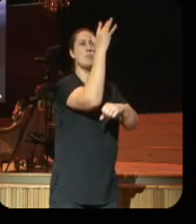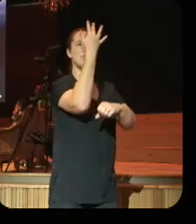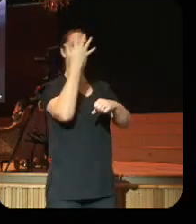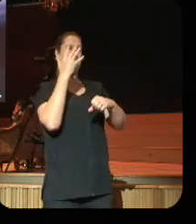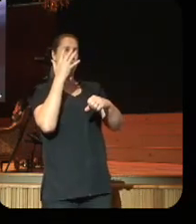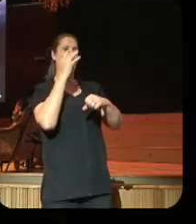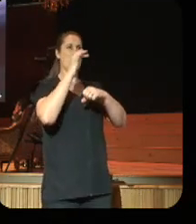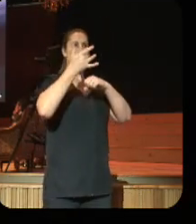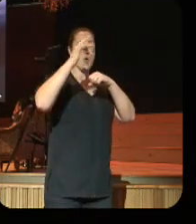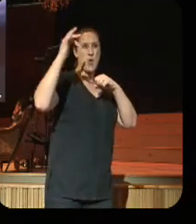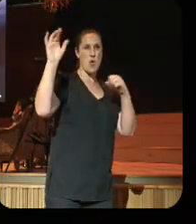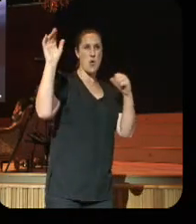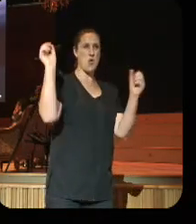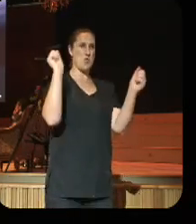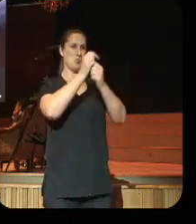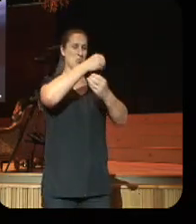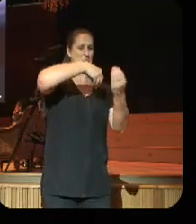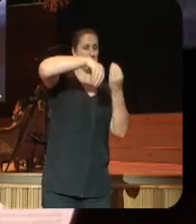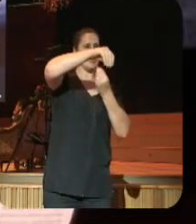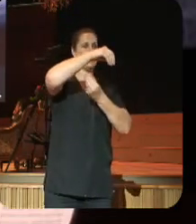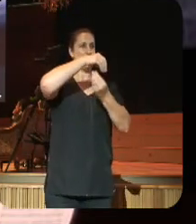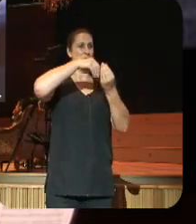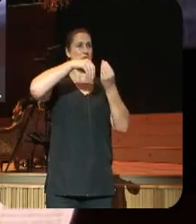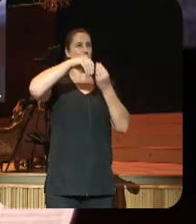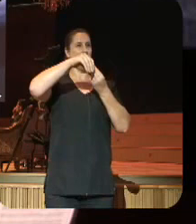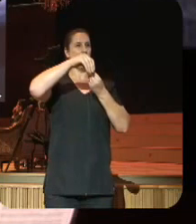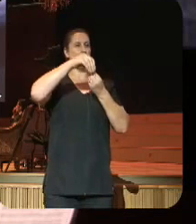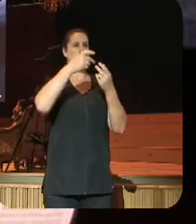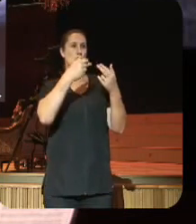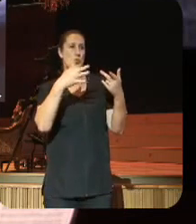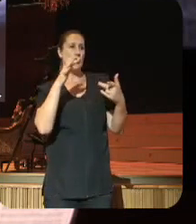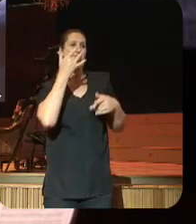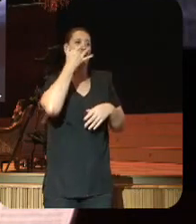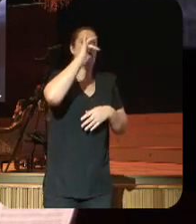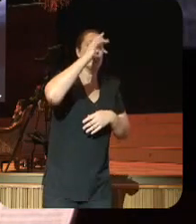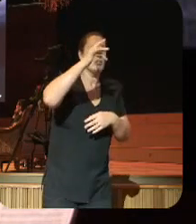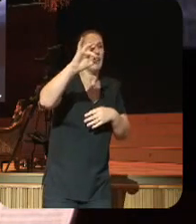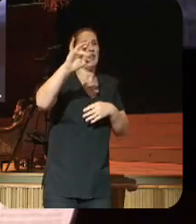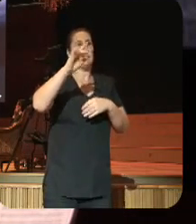ele queria dizer para a gente que era algo assim, transparente, dourado e